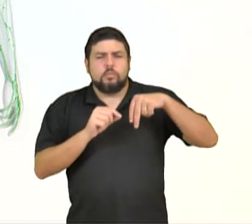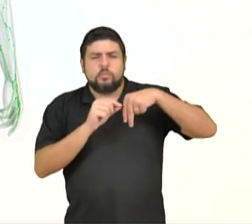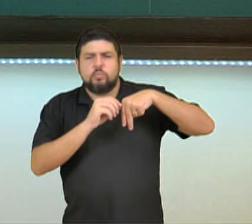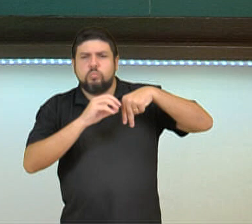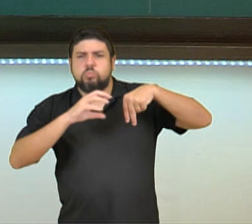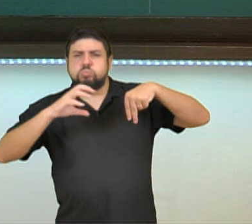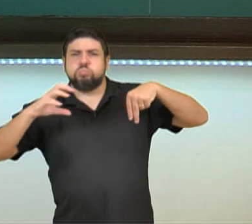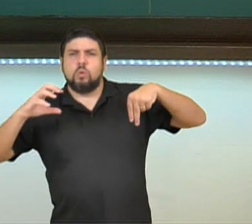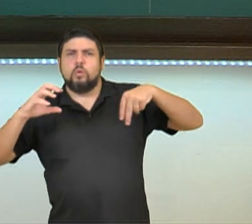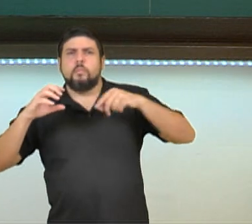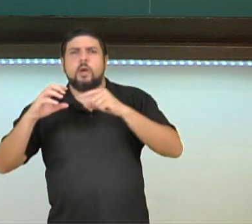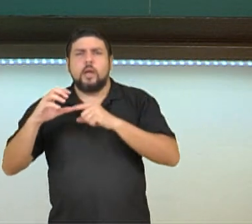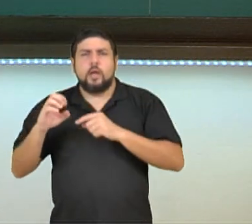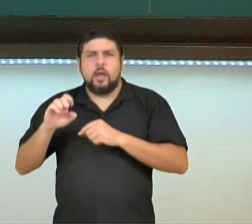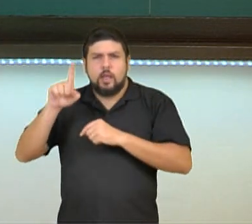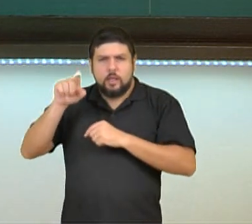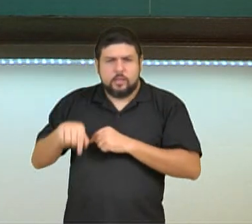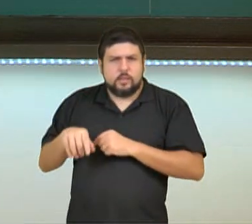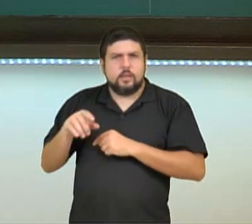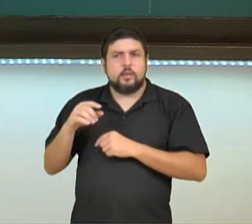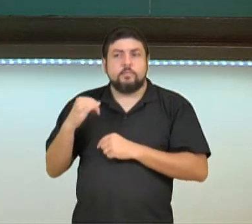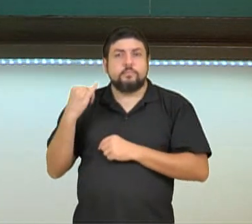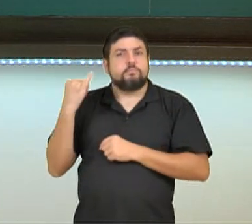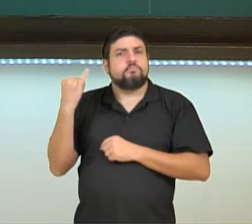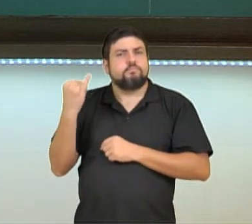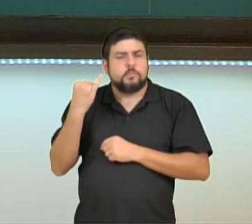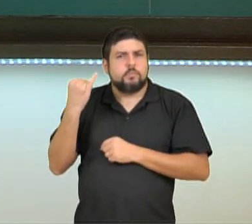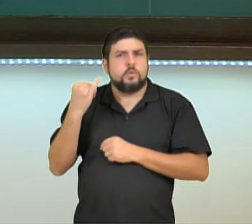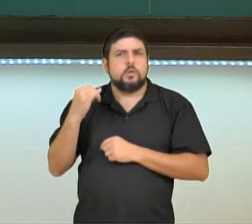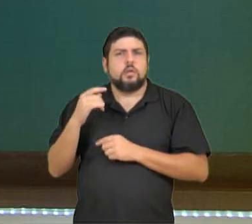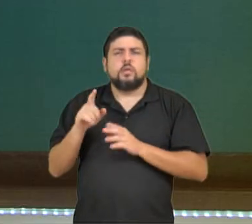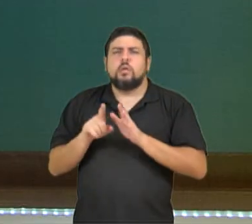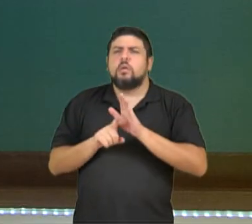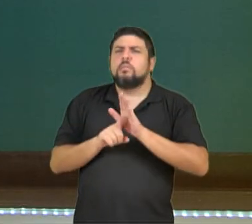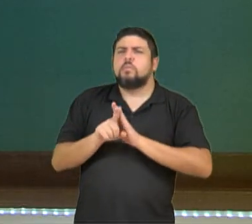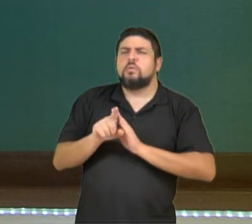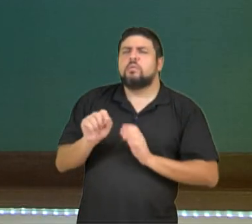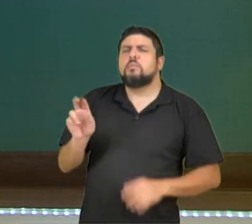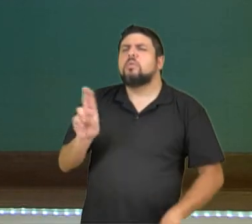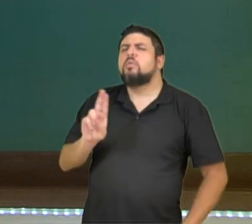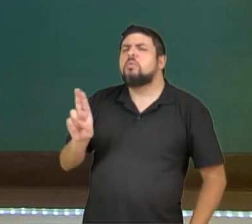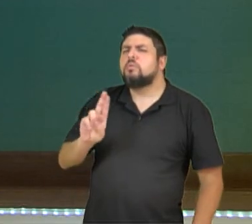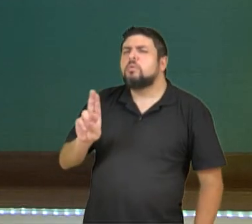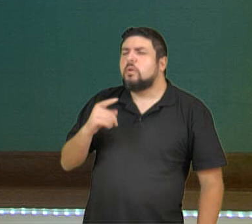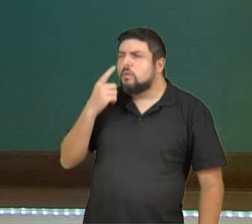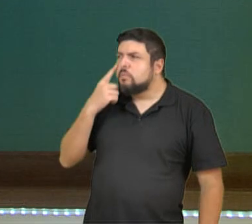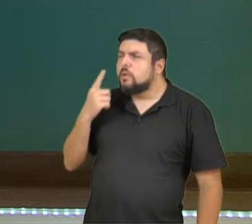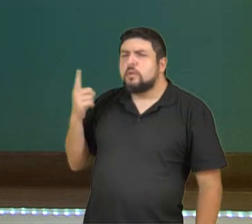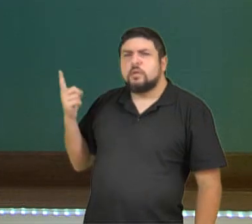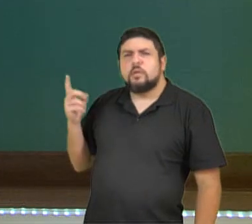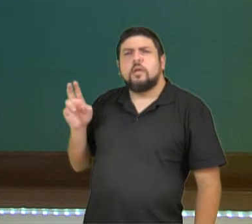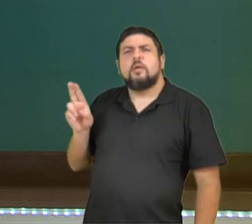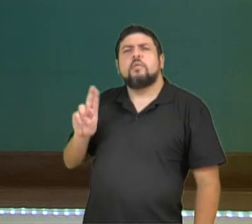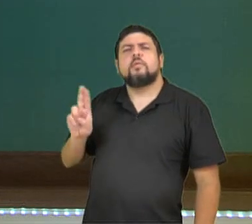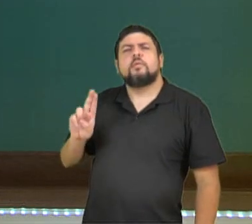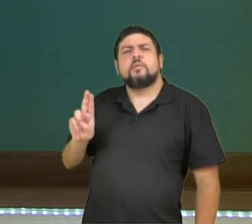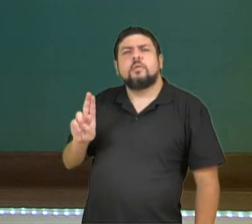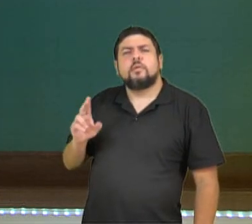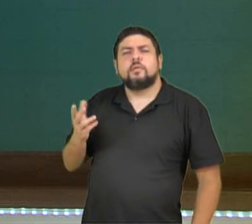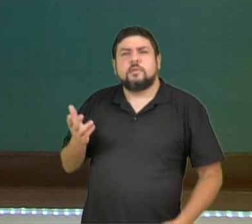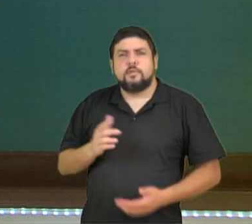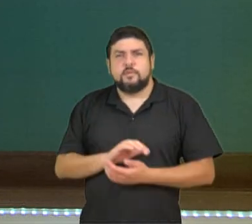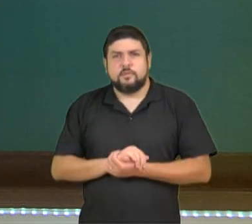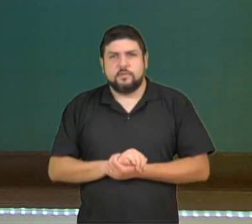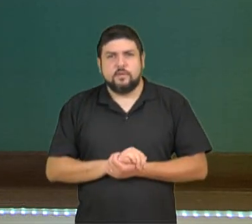estrutura importante do sistema linfático. A pergunta é, que estrutura é essa? Como que ela é denominada?